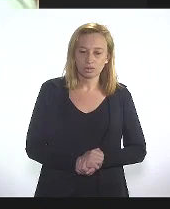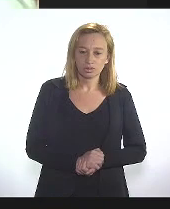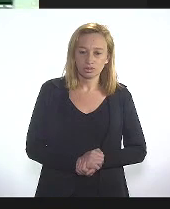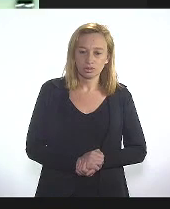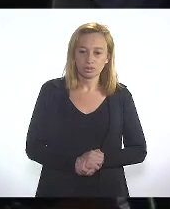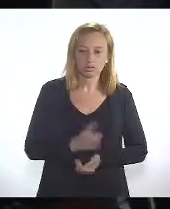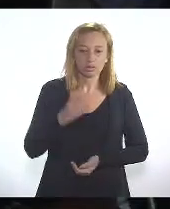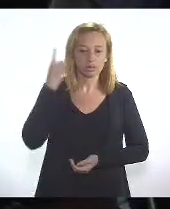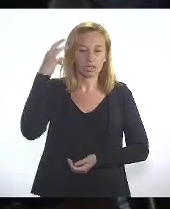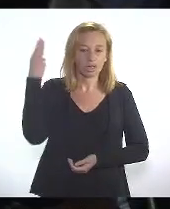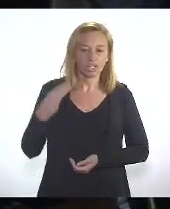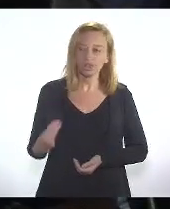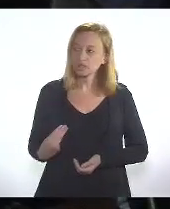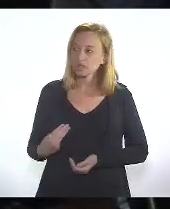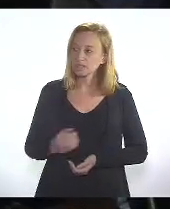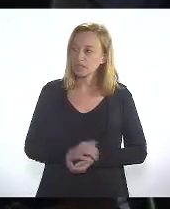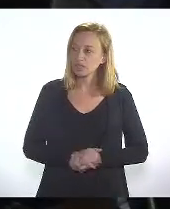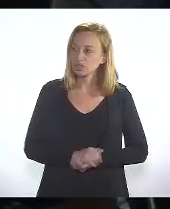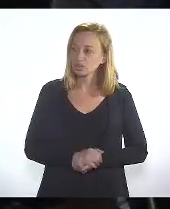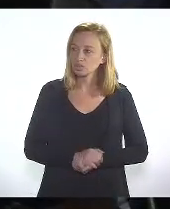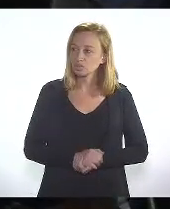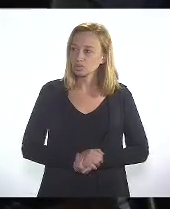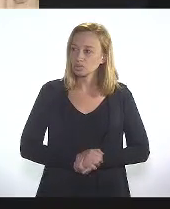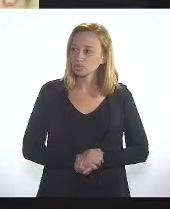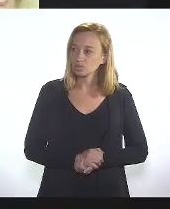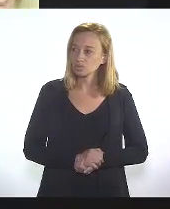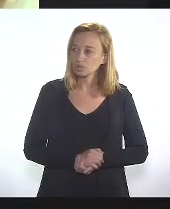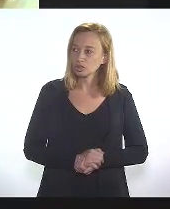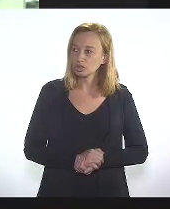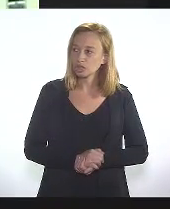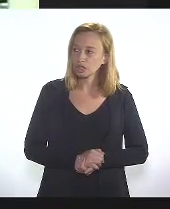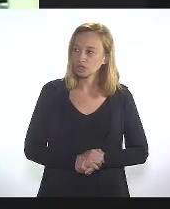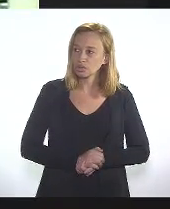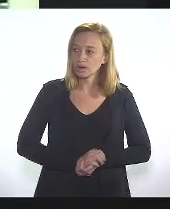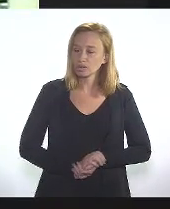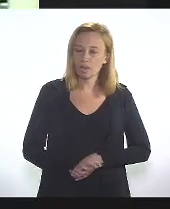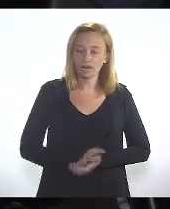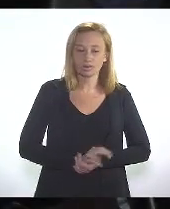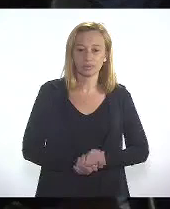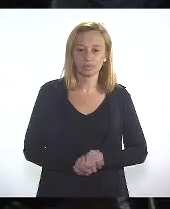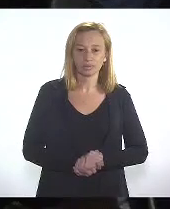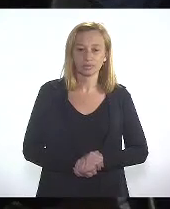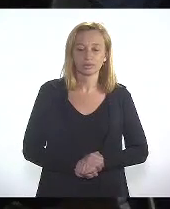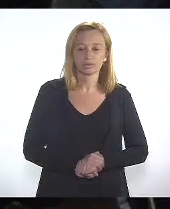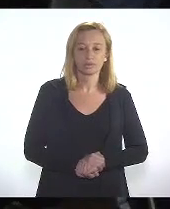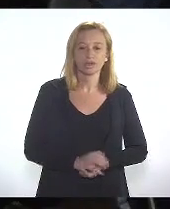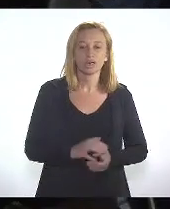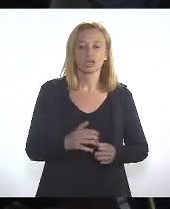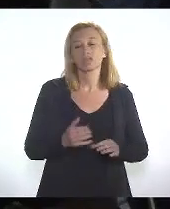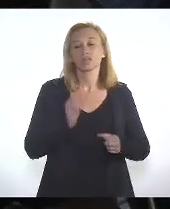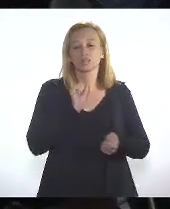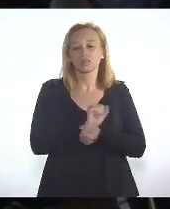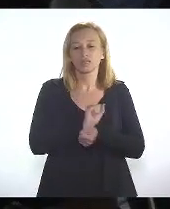Deputada Mônica Francisco. O sistema dela travou, presidente. Ela mandou uma mensagem aqui.